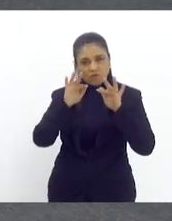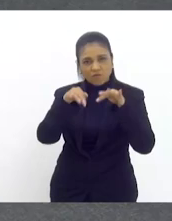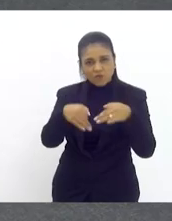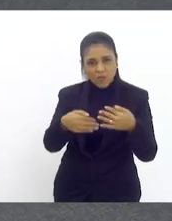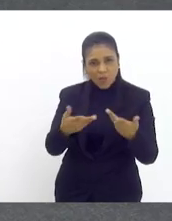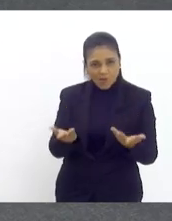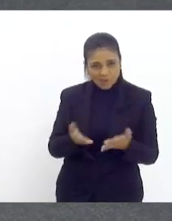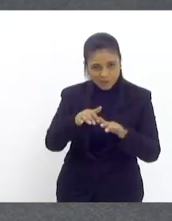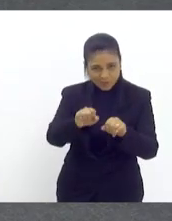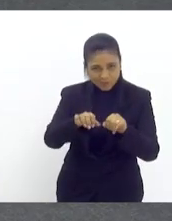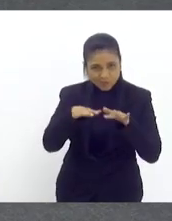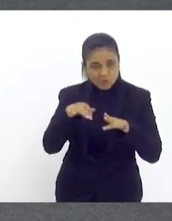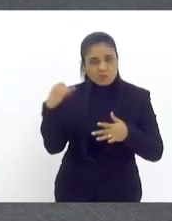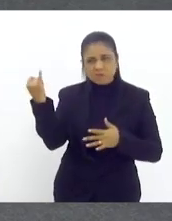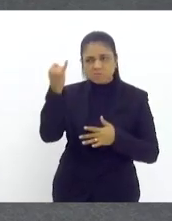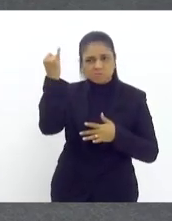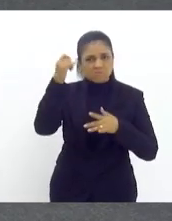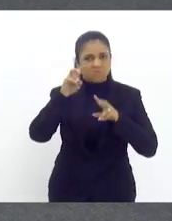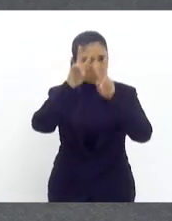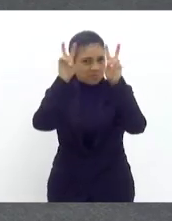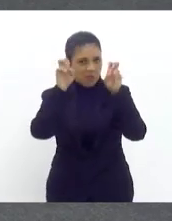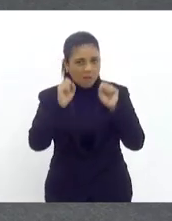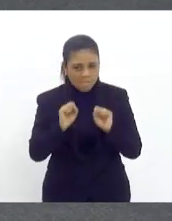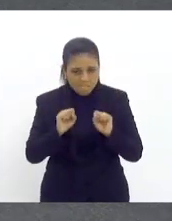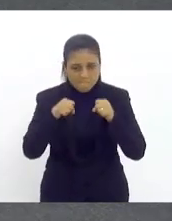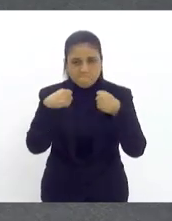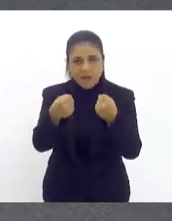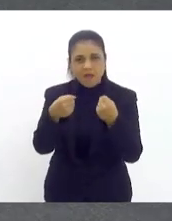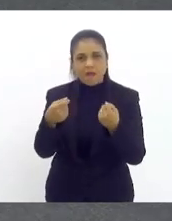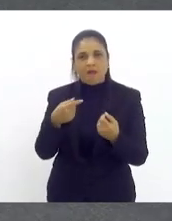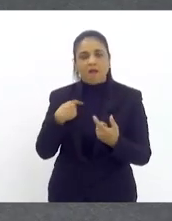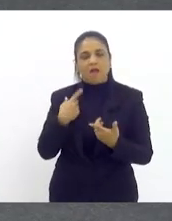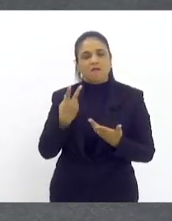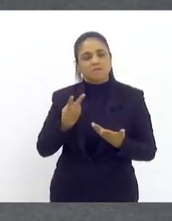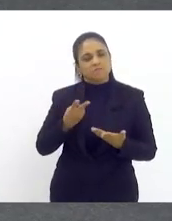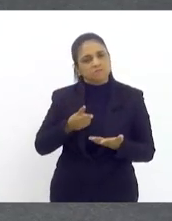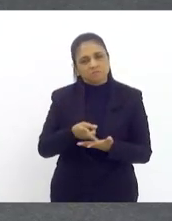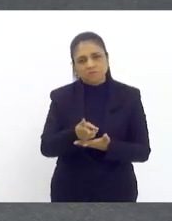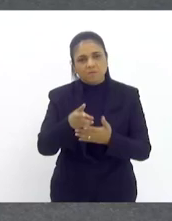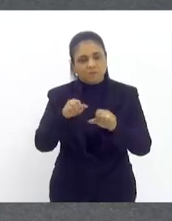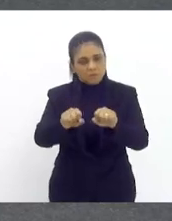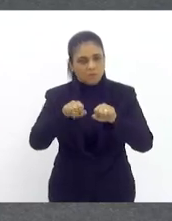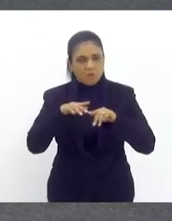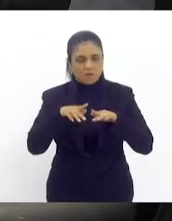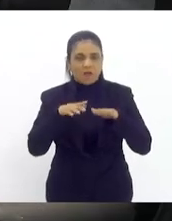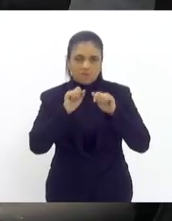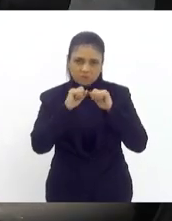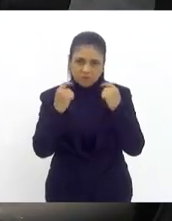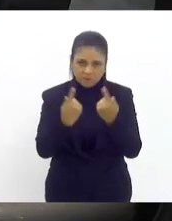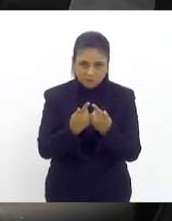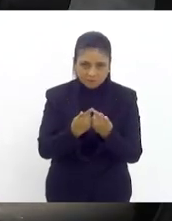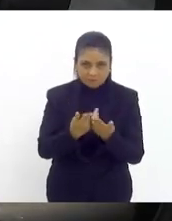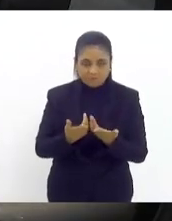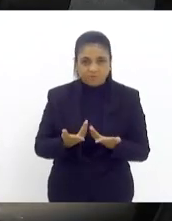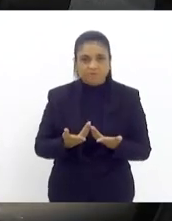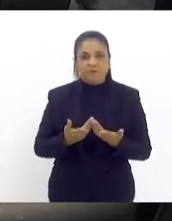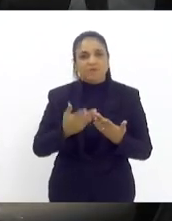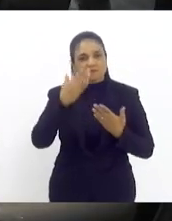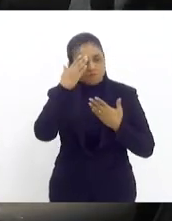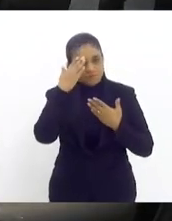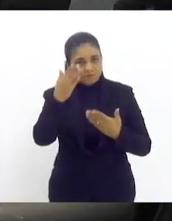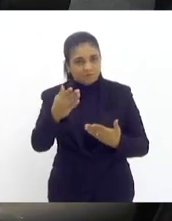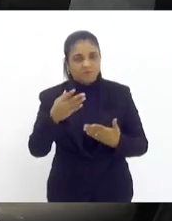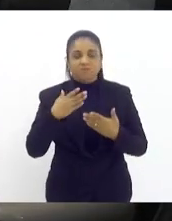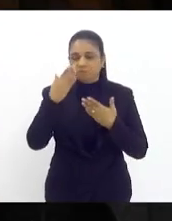o tema de tamanha importância e que a gente vem tratando aqui ao longo dessa legislatura nesse plenário obrigado obrigado pelo seu a parte